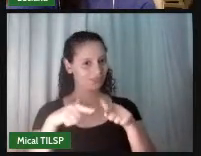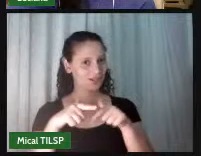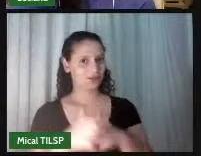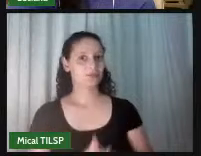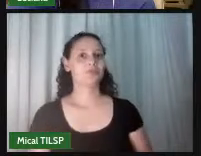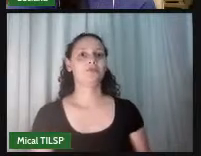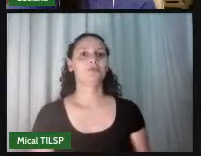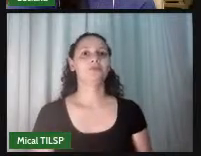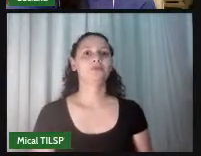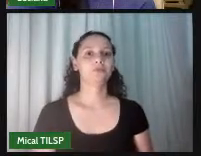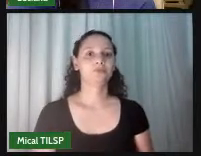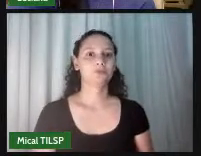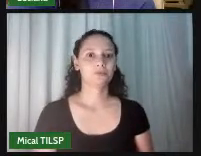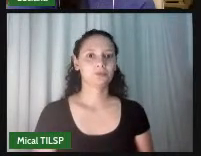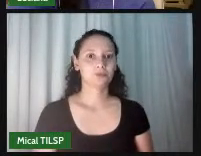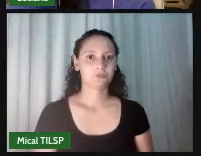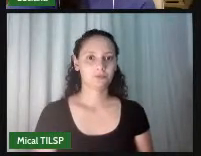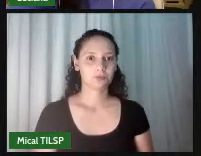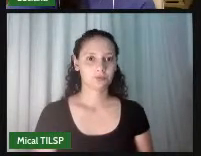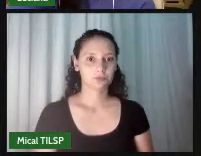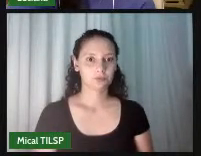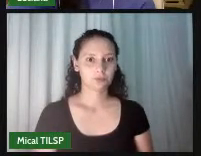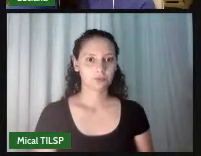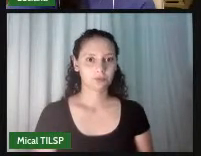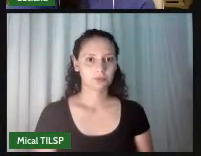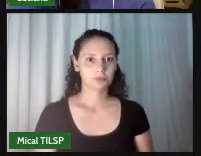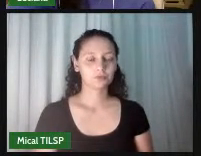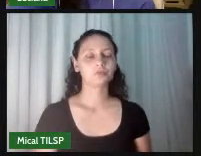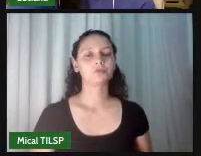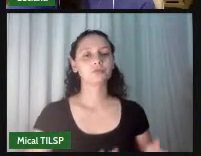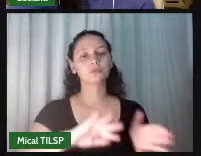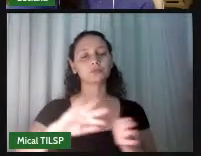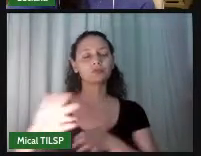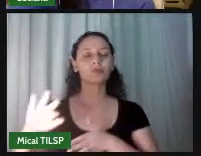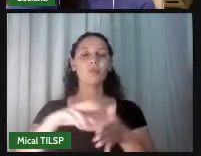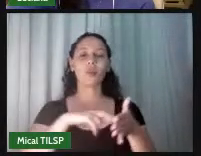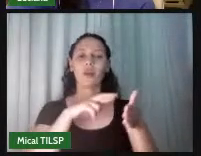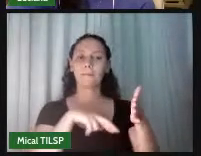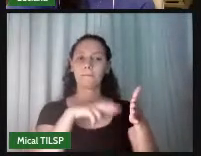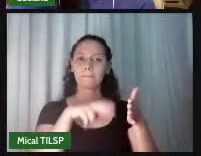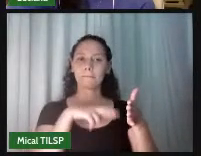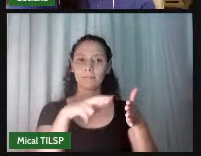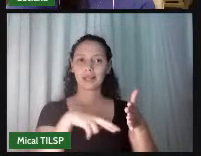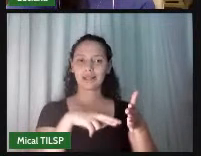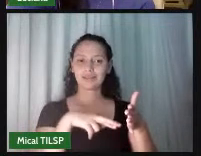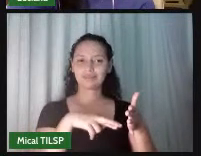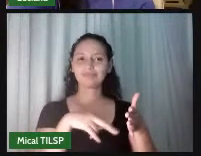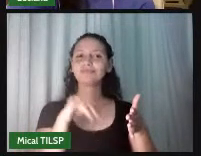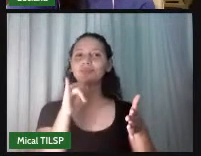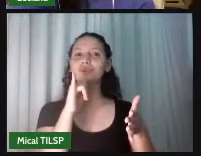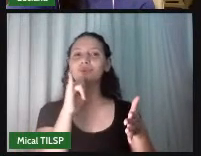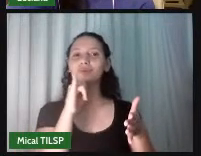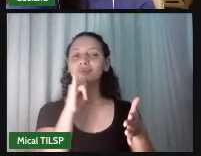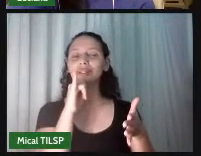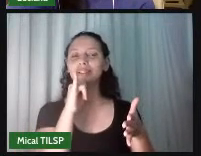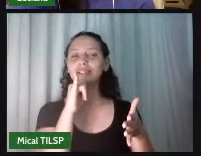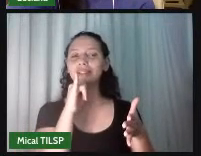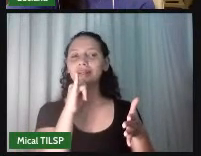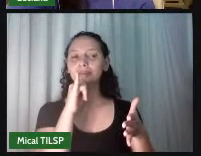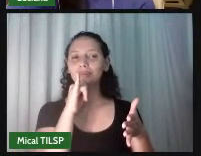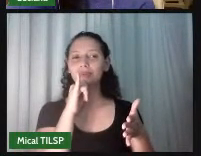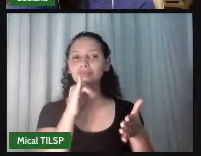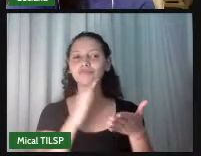Exemplificando outra situação de perícia, né, como eu disse, admissional. Tá? Então, na PM, por exemplo, né, aqueles que